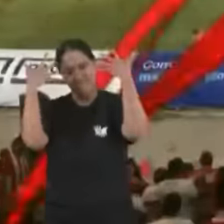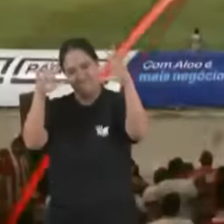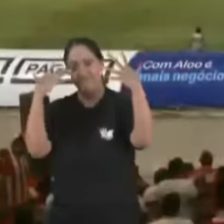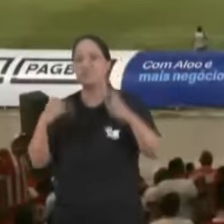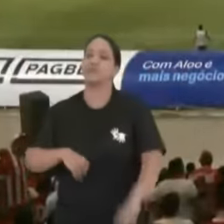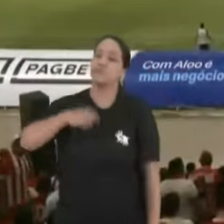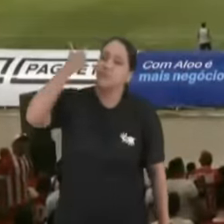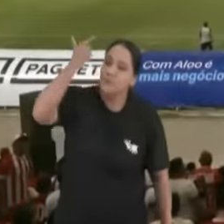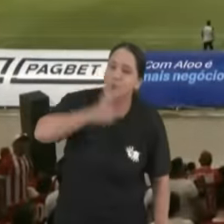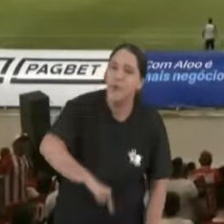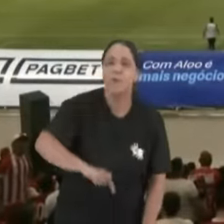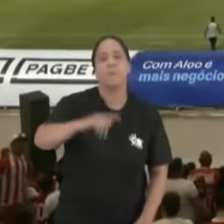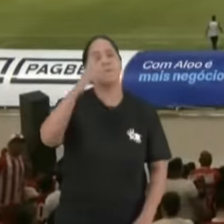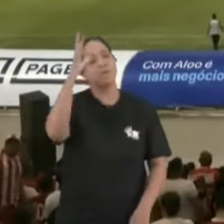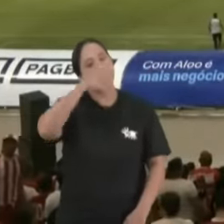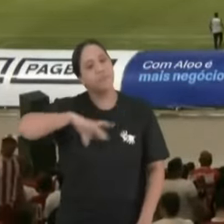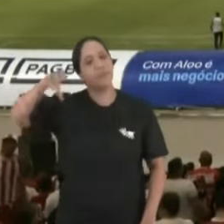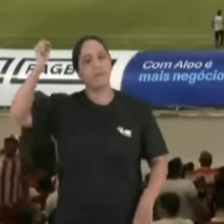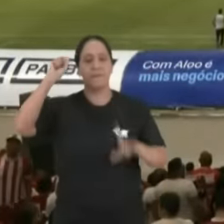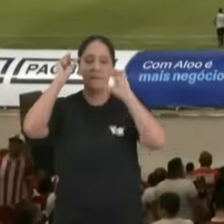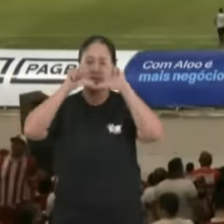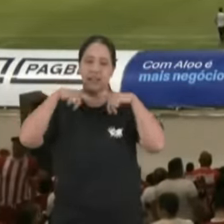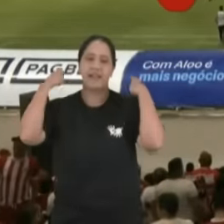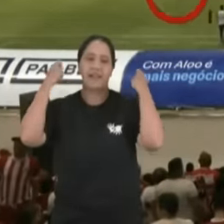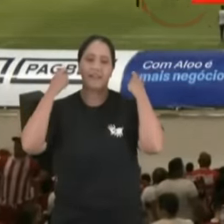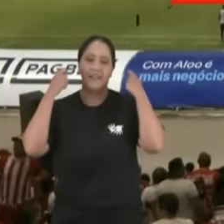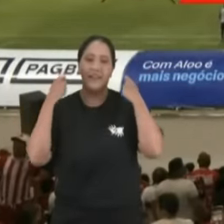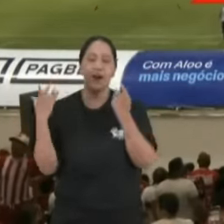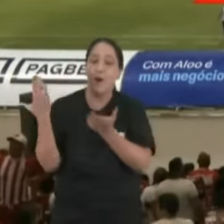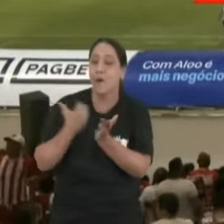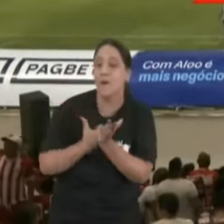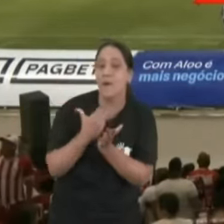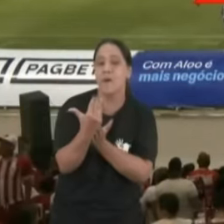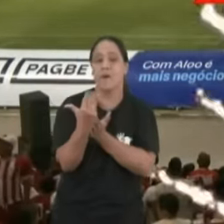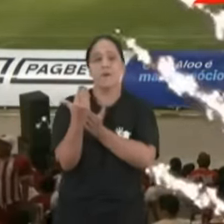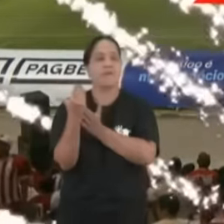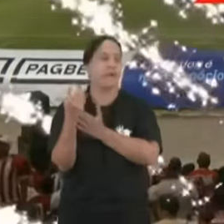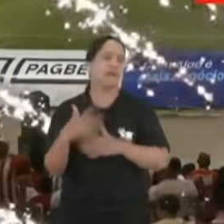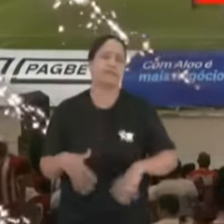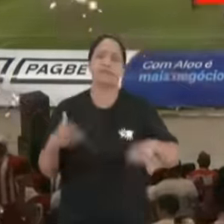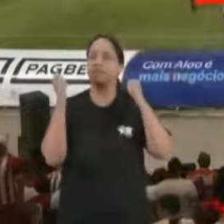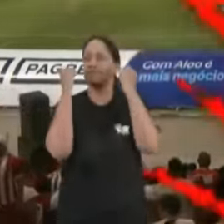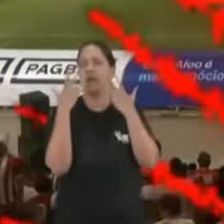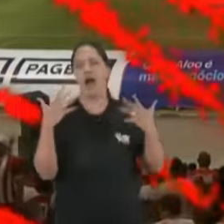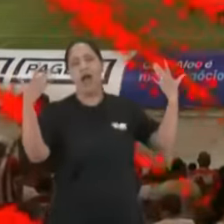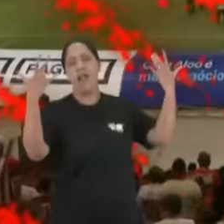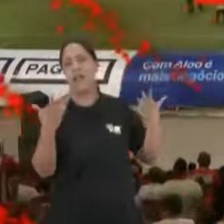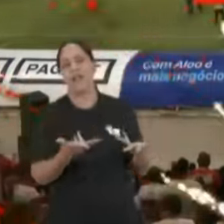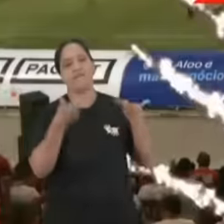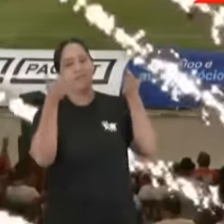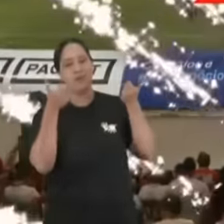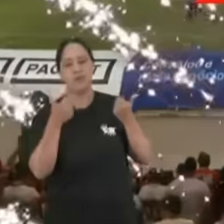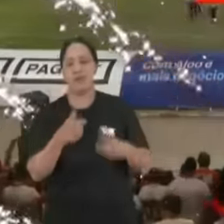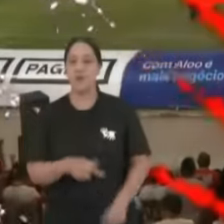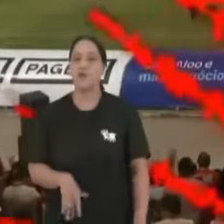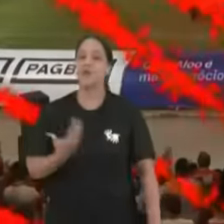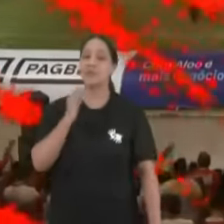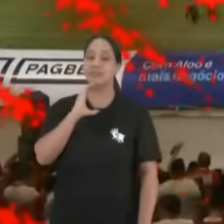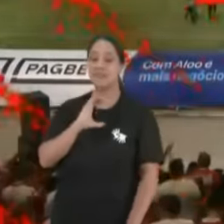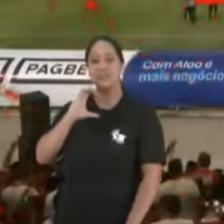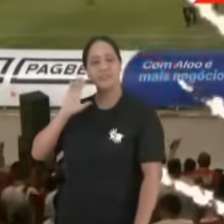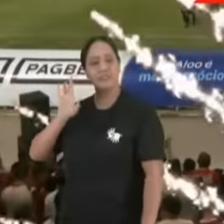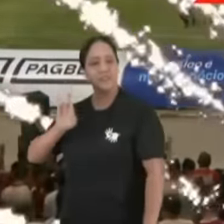título de campeão alagoano no início de temporada brilhante do Clube de Regatas